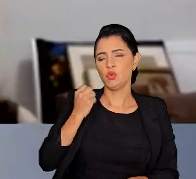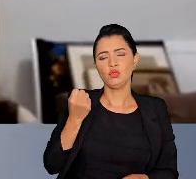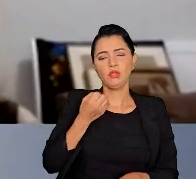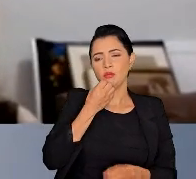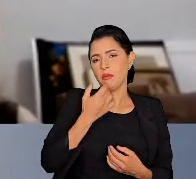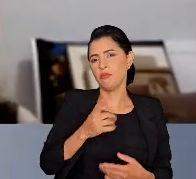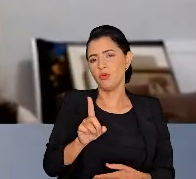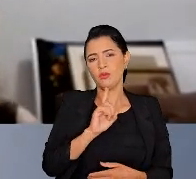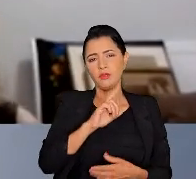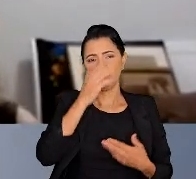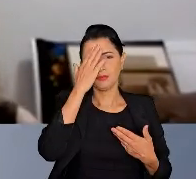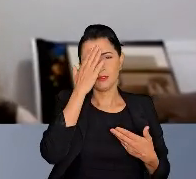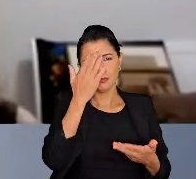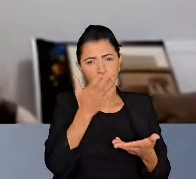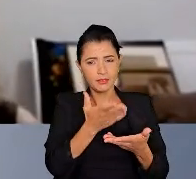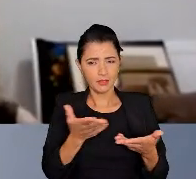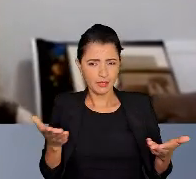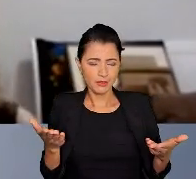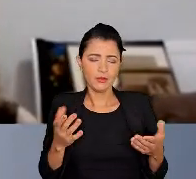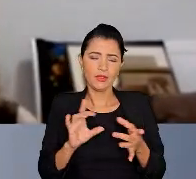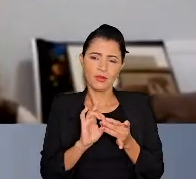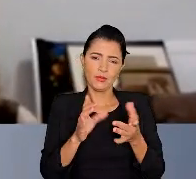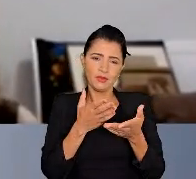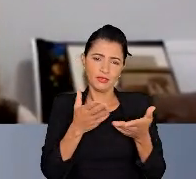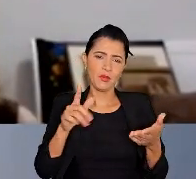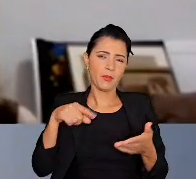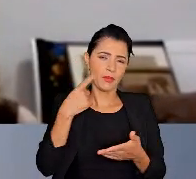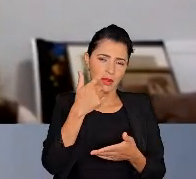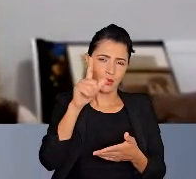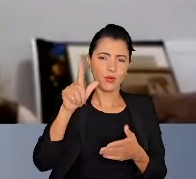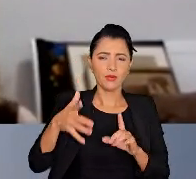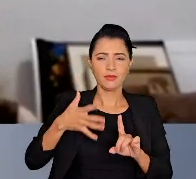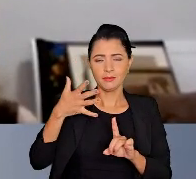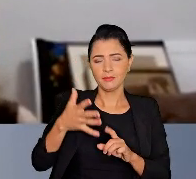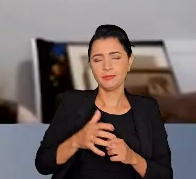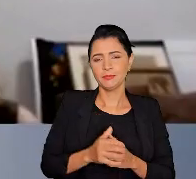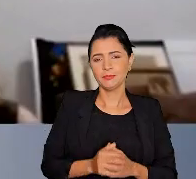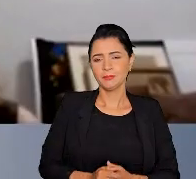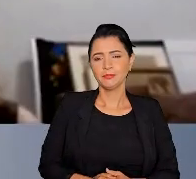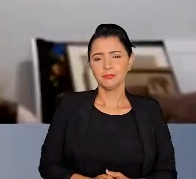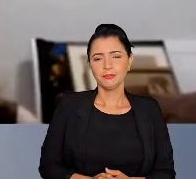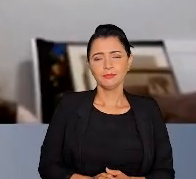Muito obrigado a todos e estou à disposição para as próximas. Um grande abraço.